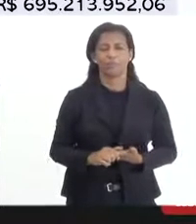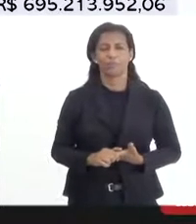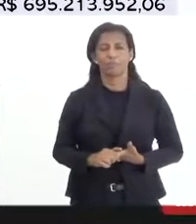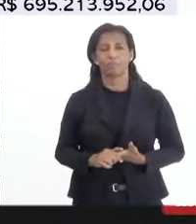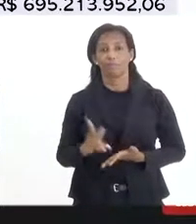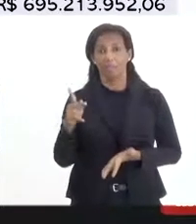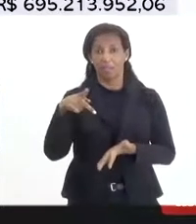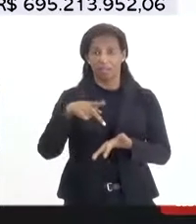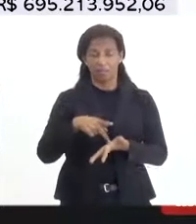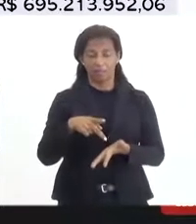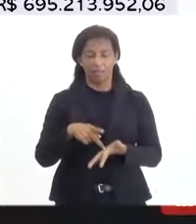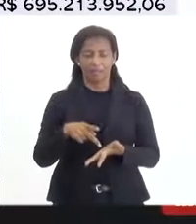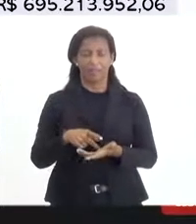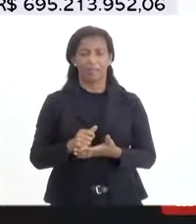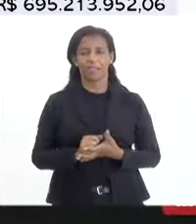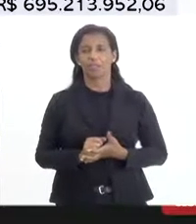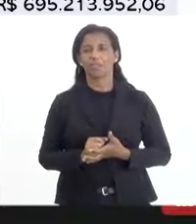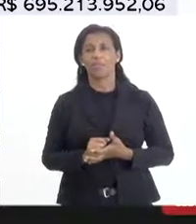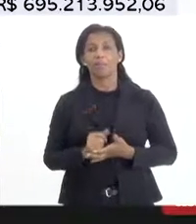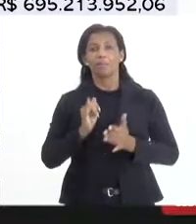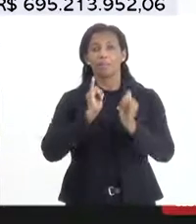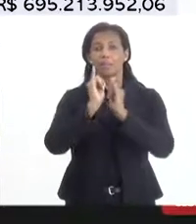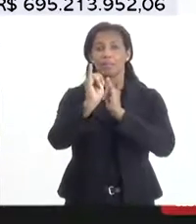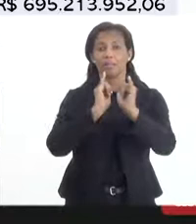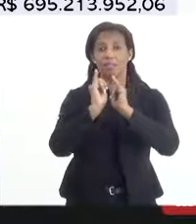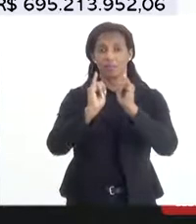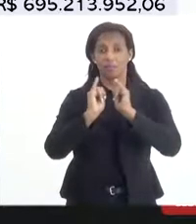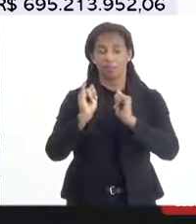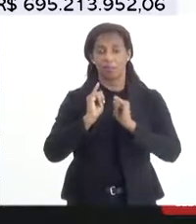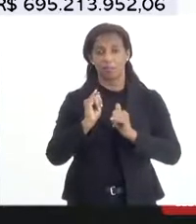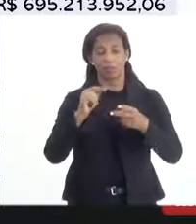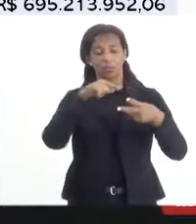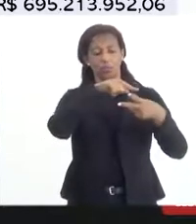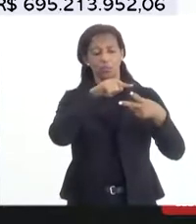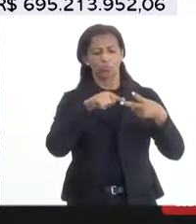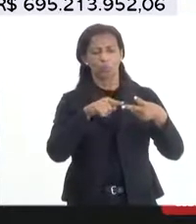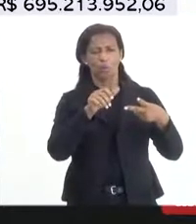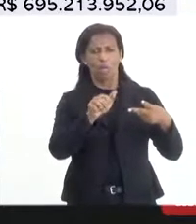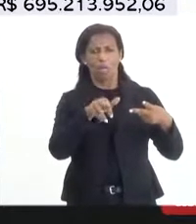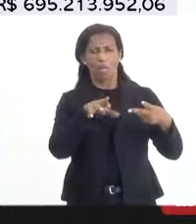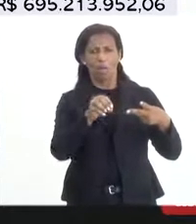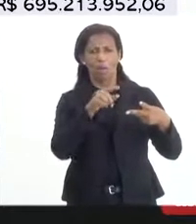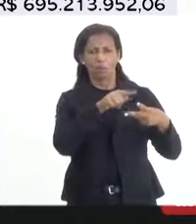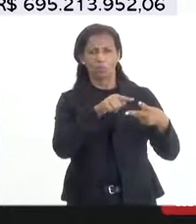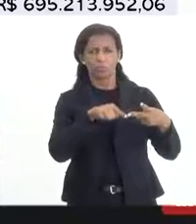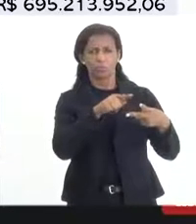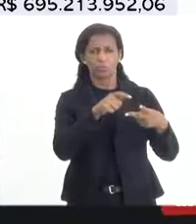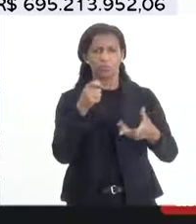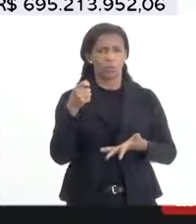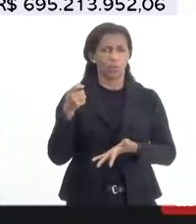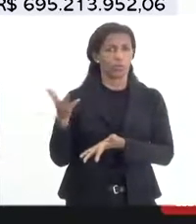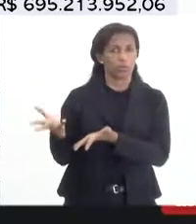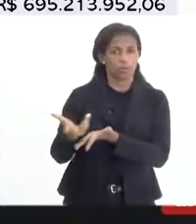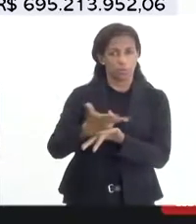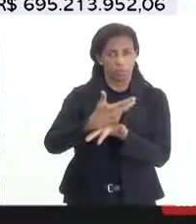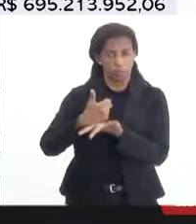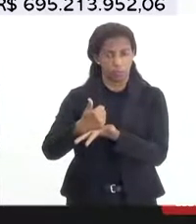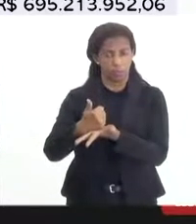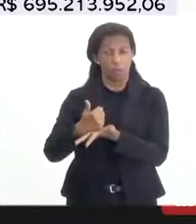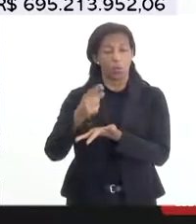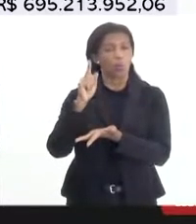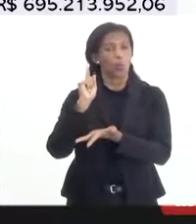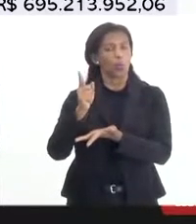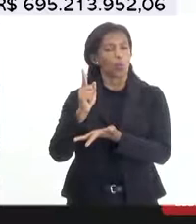Na verdade, né, pelas informações, dois autos saíram da história do tratamento tributário especial. Um foi o que